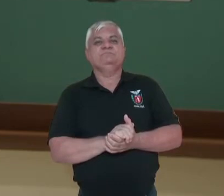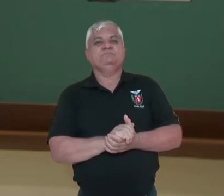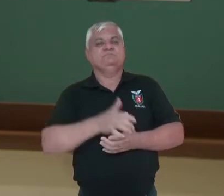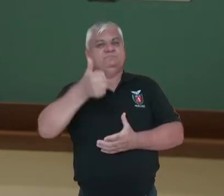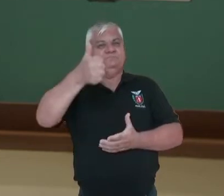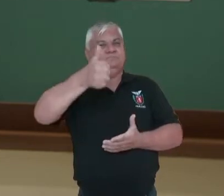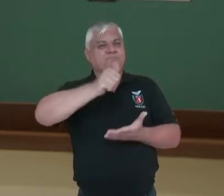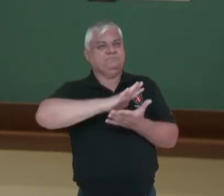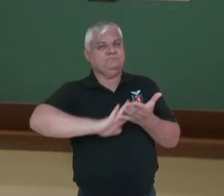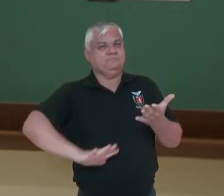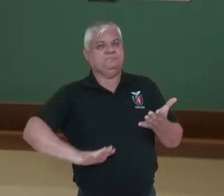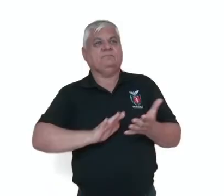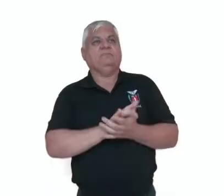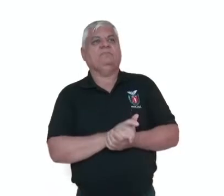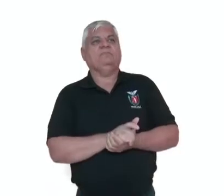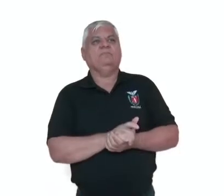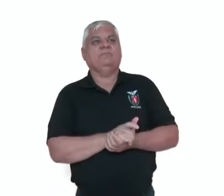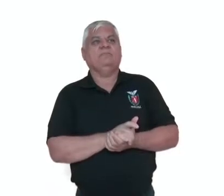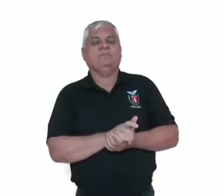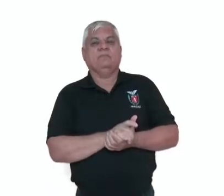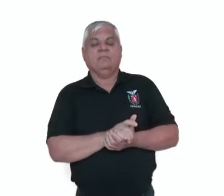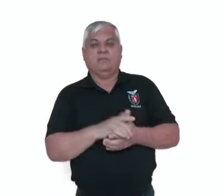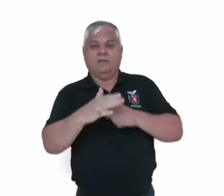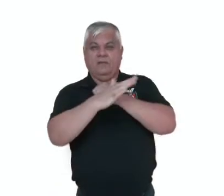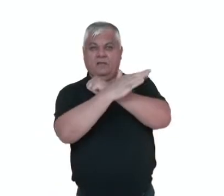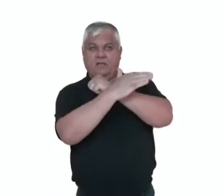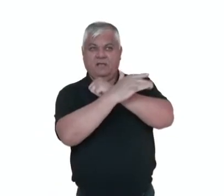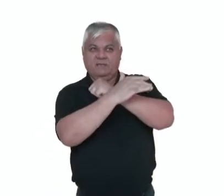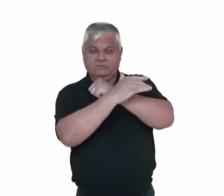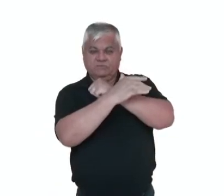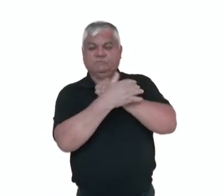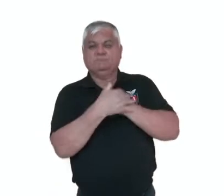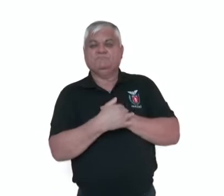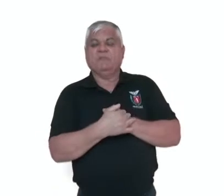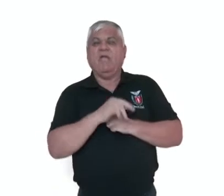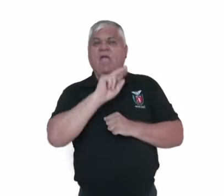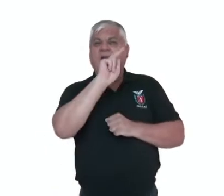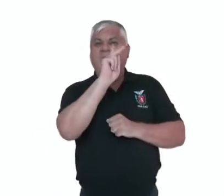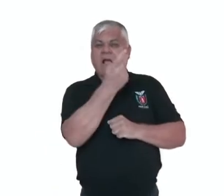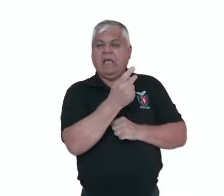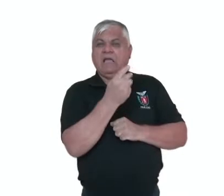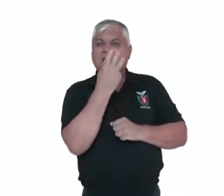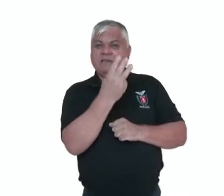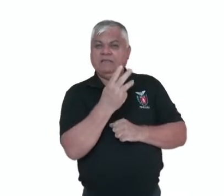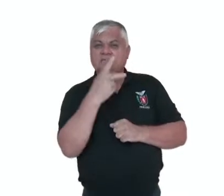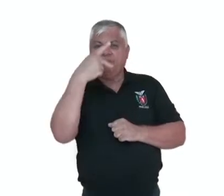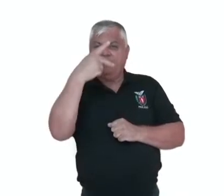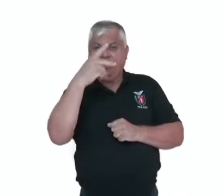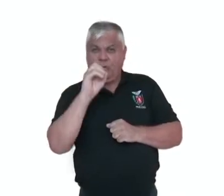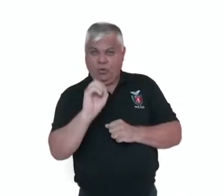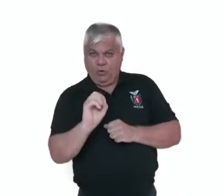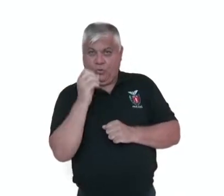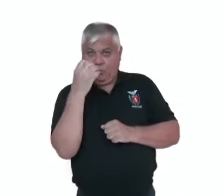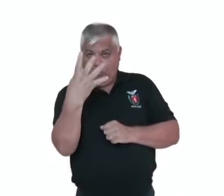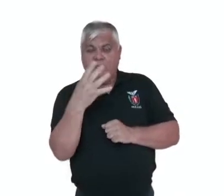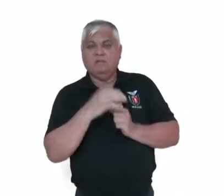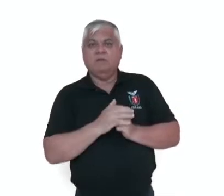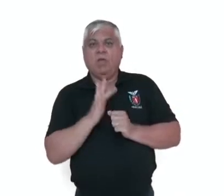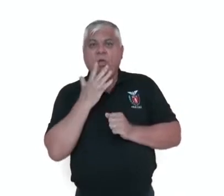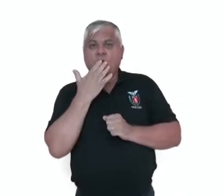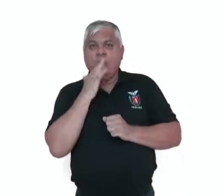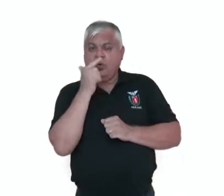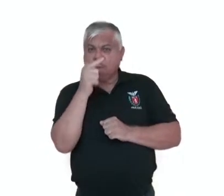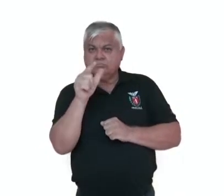Vamos fazer a atividade 1? Olha só. O ácido fosfórico, que é o H3PO4, é uma substância incolor encontrada